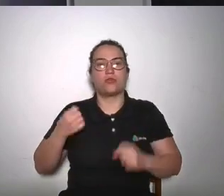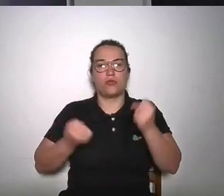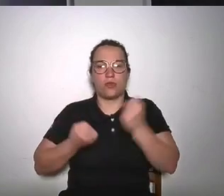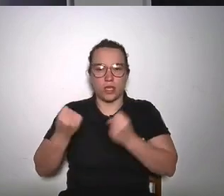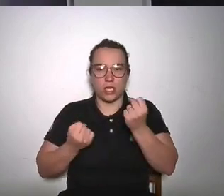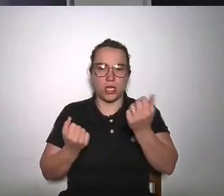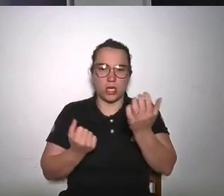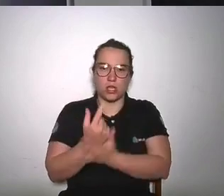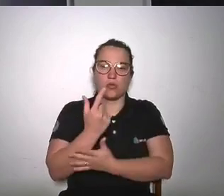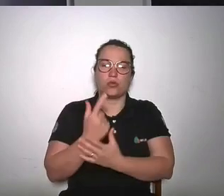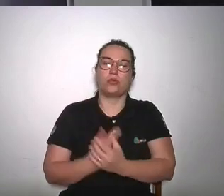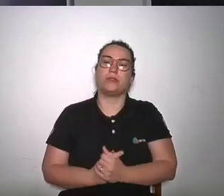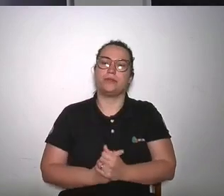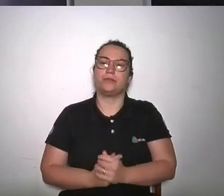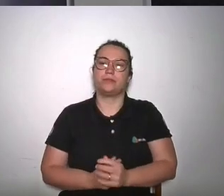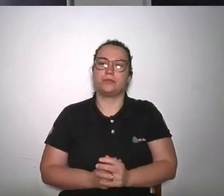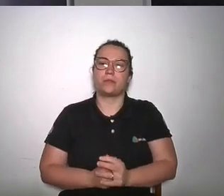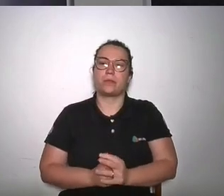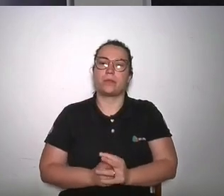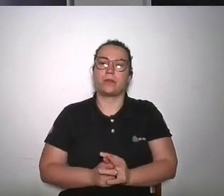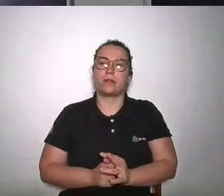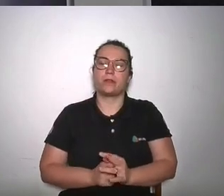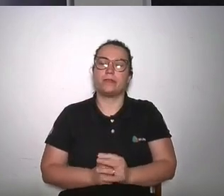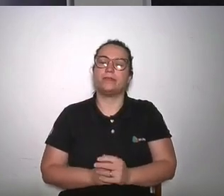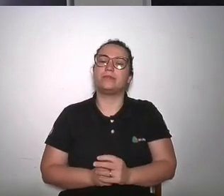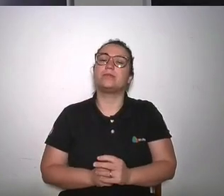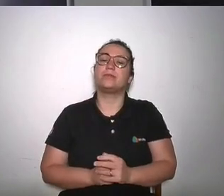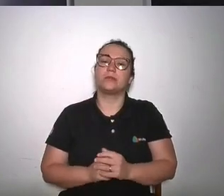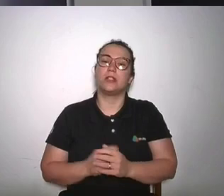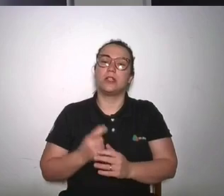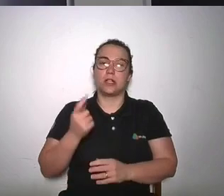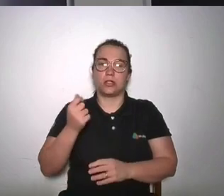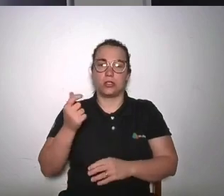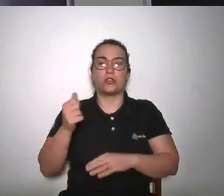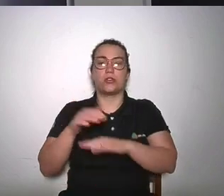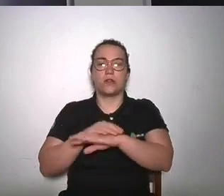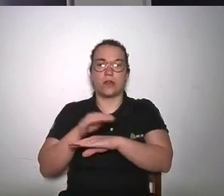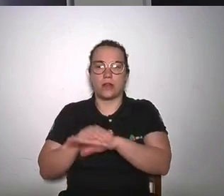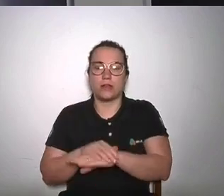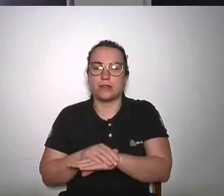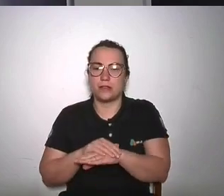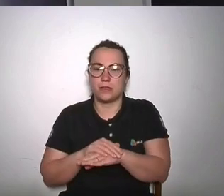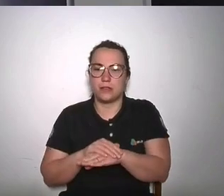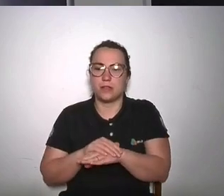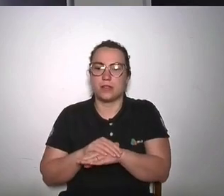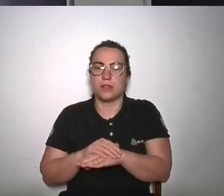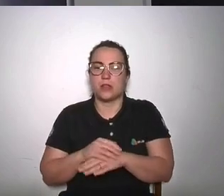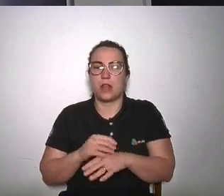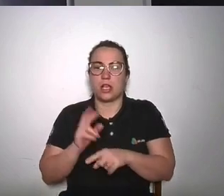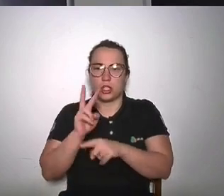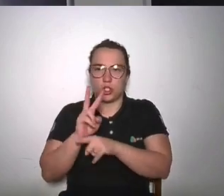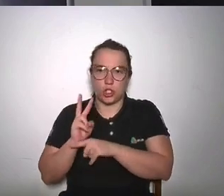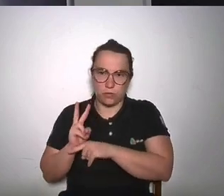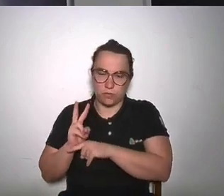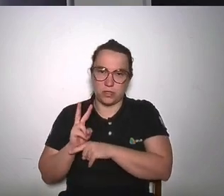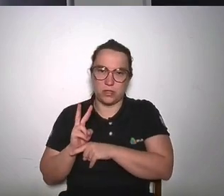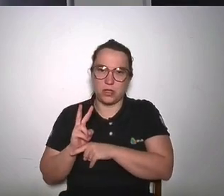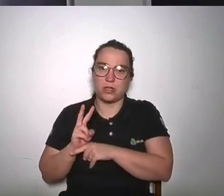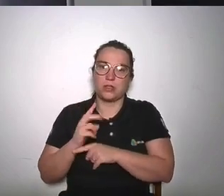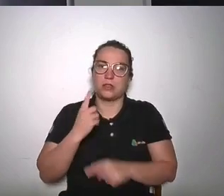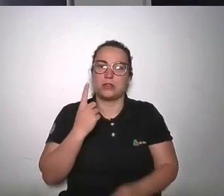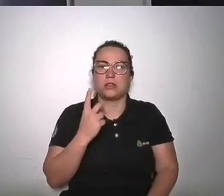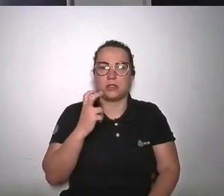compra de imobilizado em geral. E reserva de contingência, aliás, a amortização da dívida,